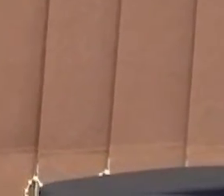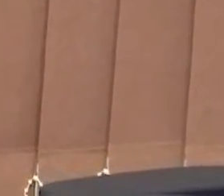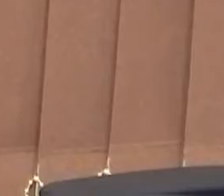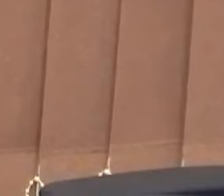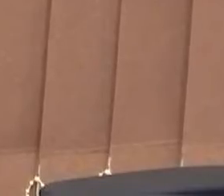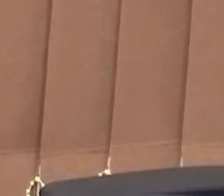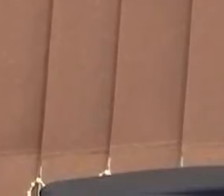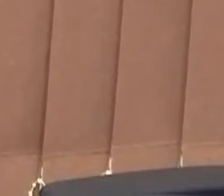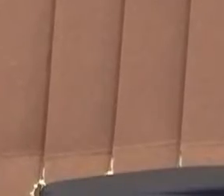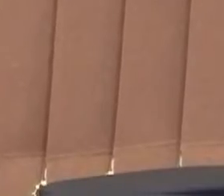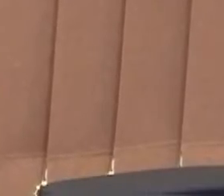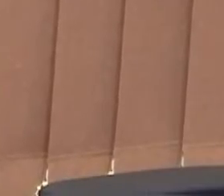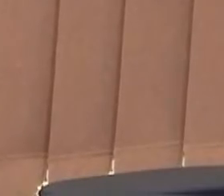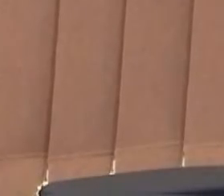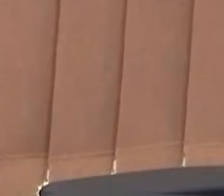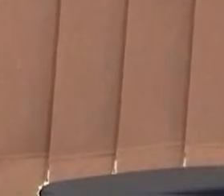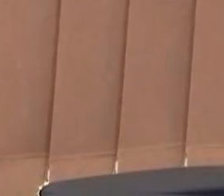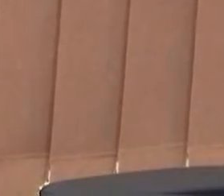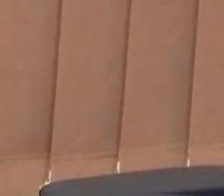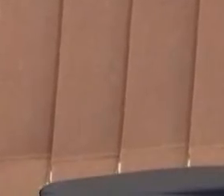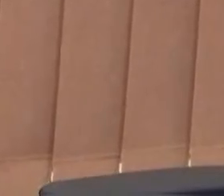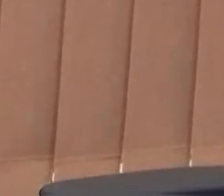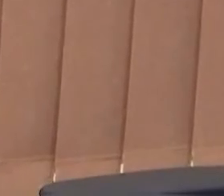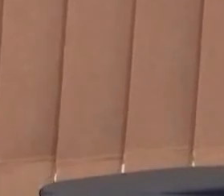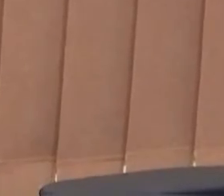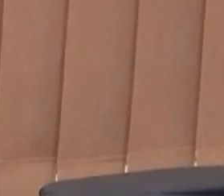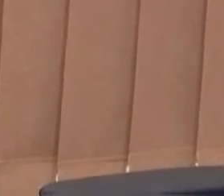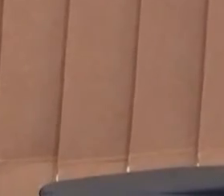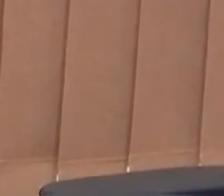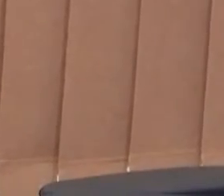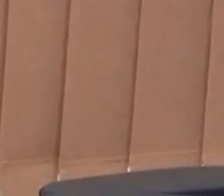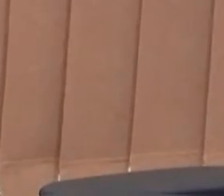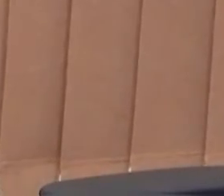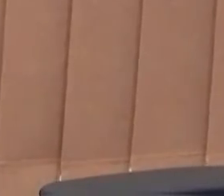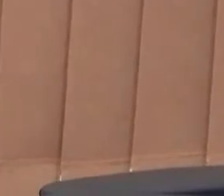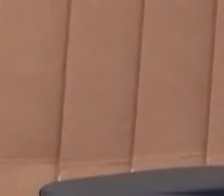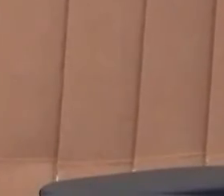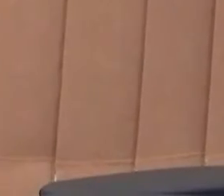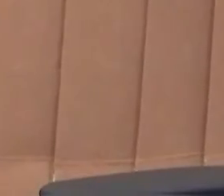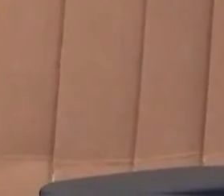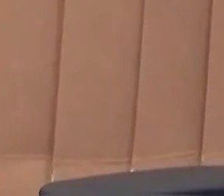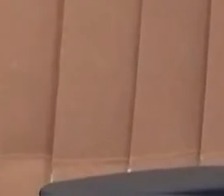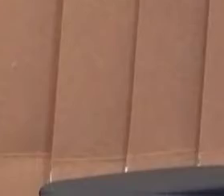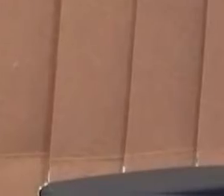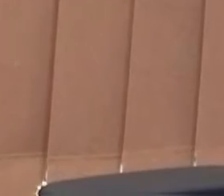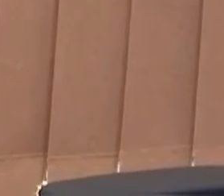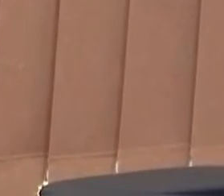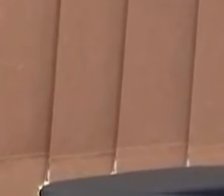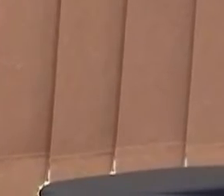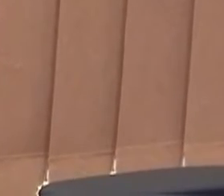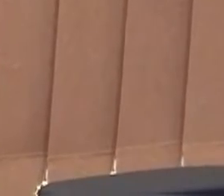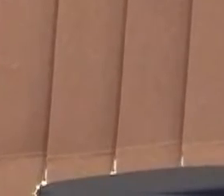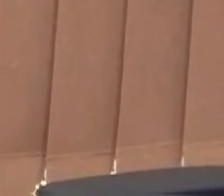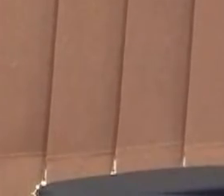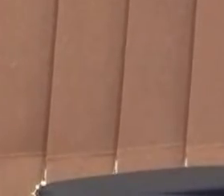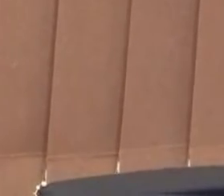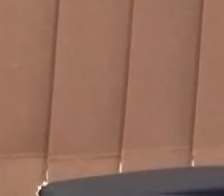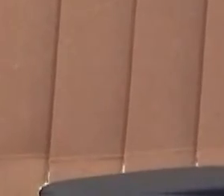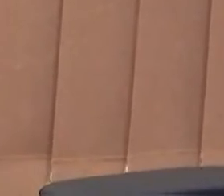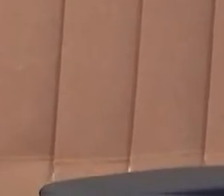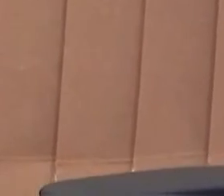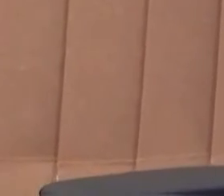Pública que acontece logo em seguida nesse mesmo espaço. E a gente precisa aprovar aqui outras questões aqui na comissão